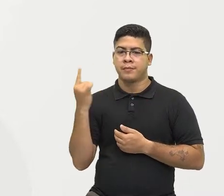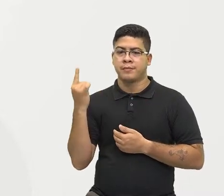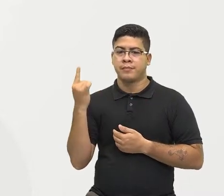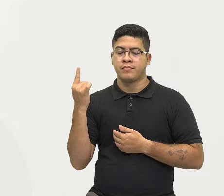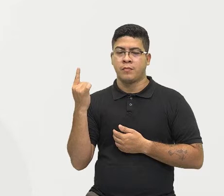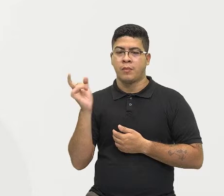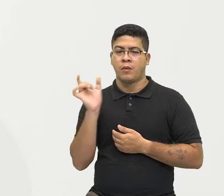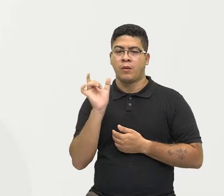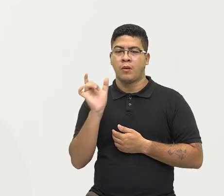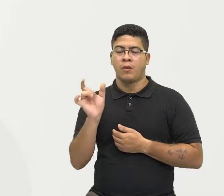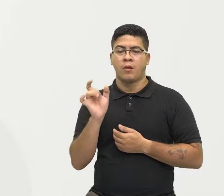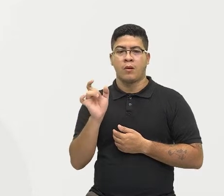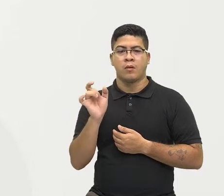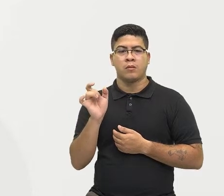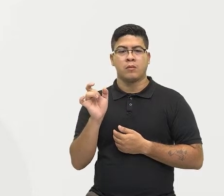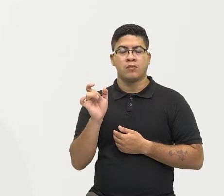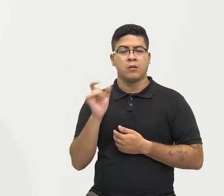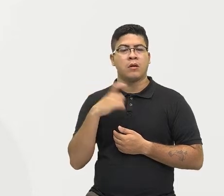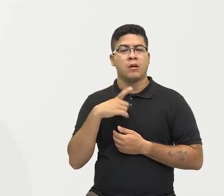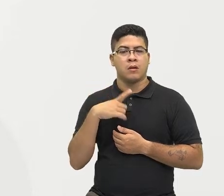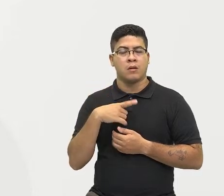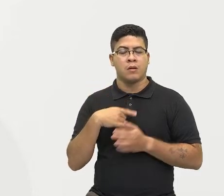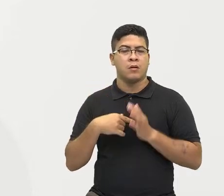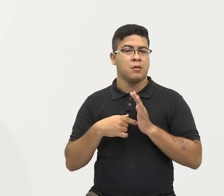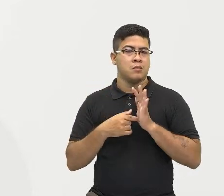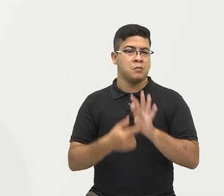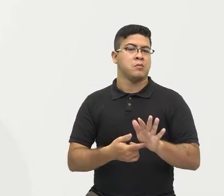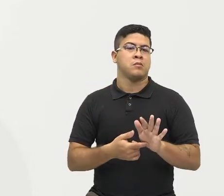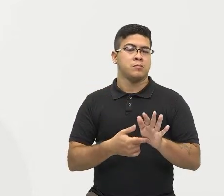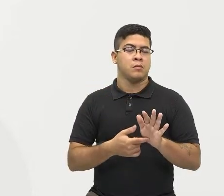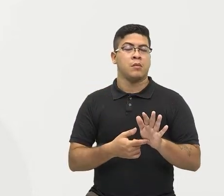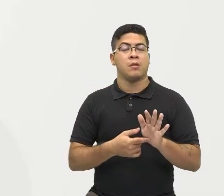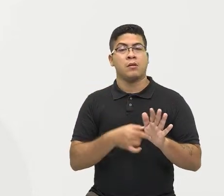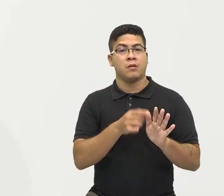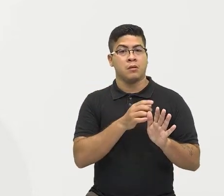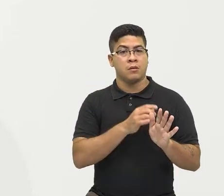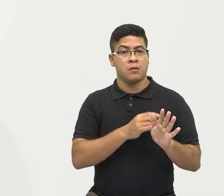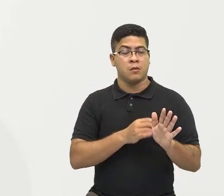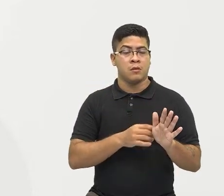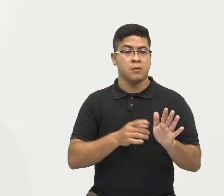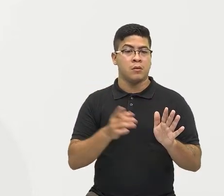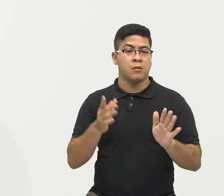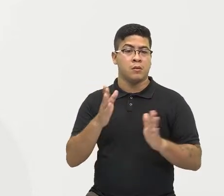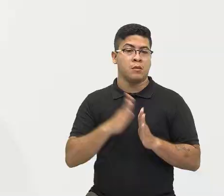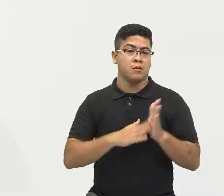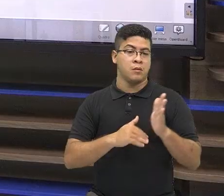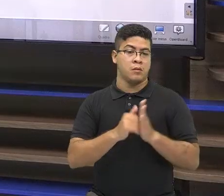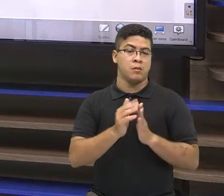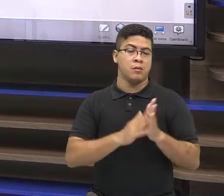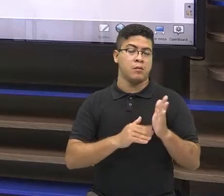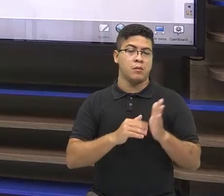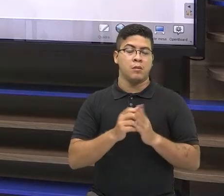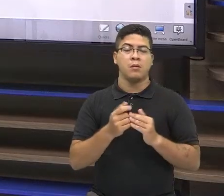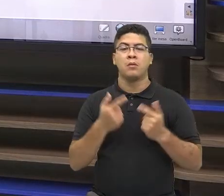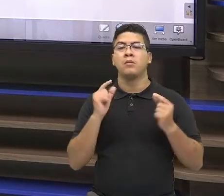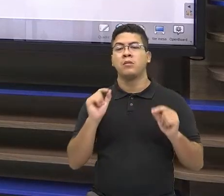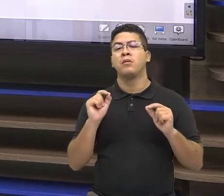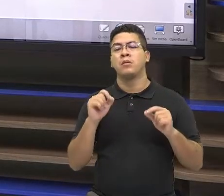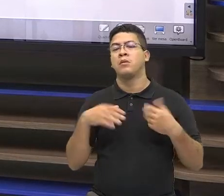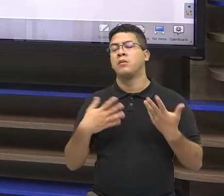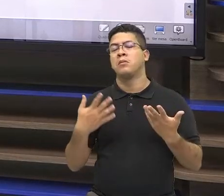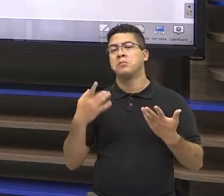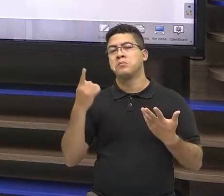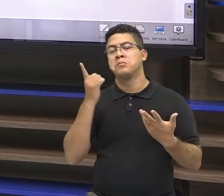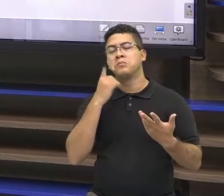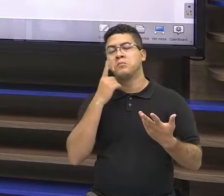de Alves Redol. Então, esta obra, ela vem trabalhar mesmo, né, as questões